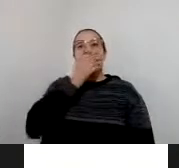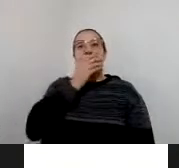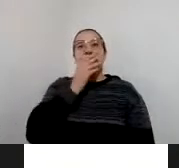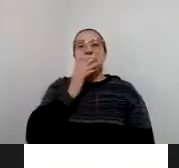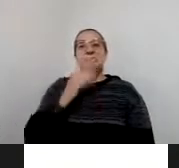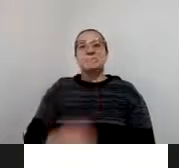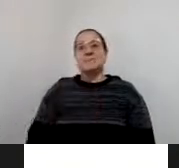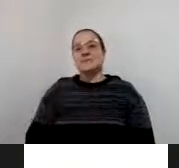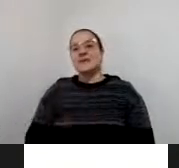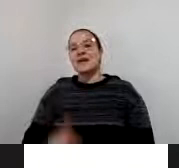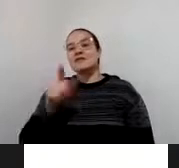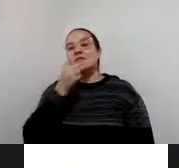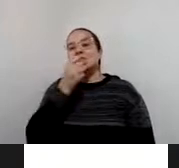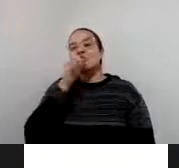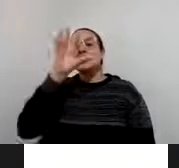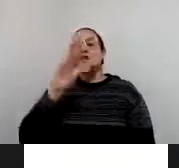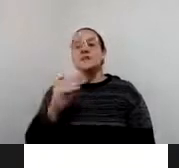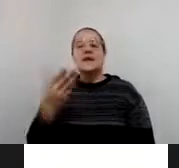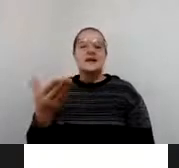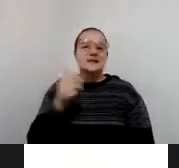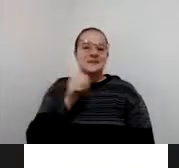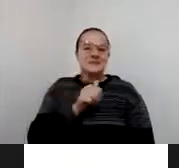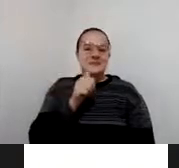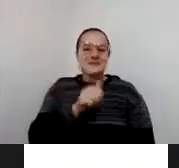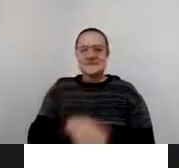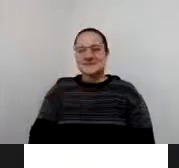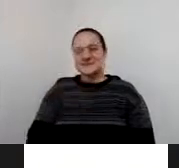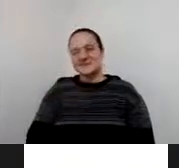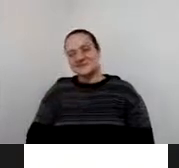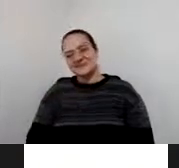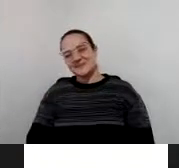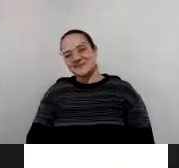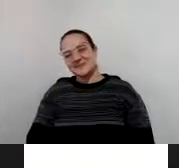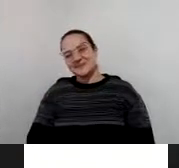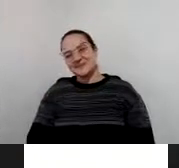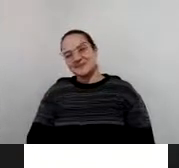Seu microfone está desligado, Sandra. Aí.